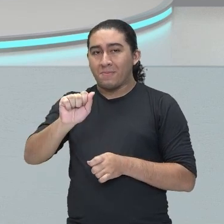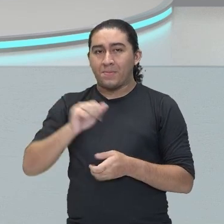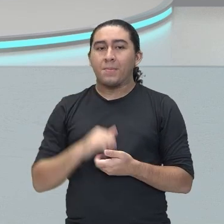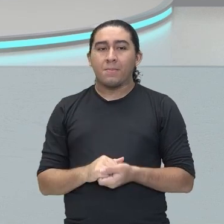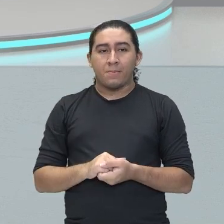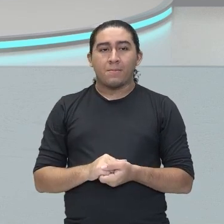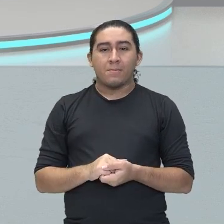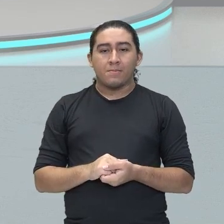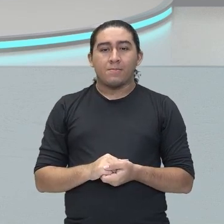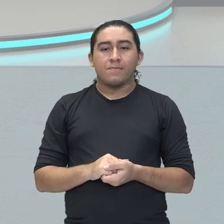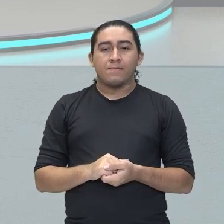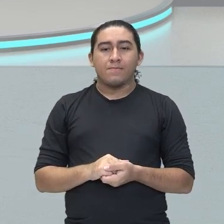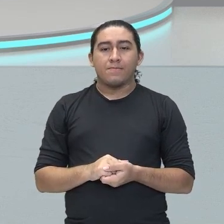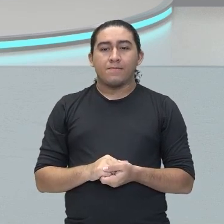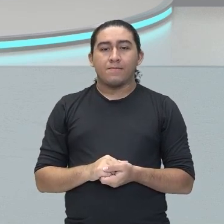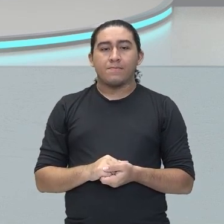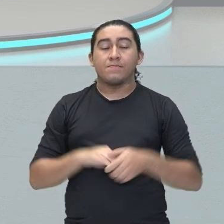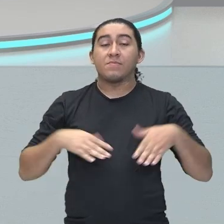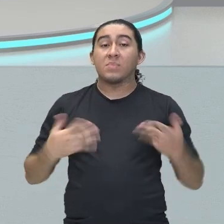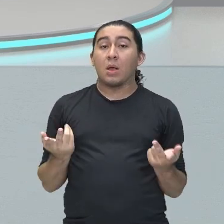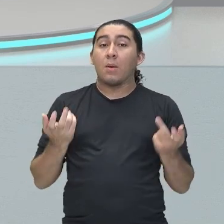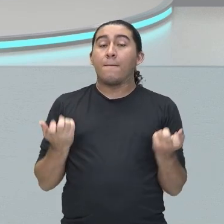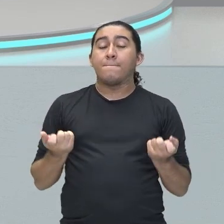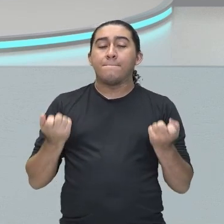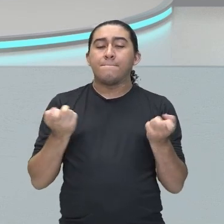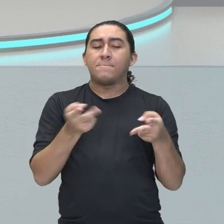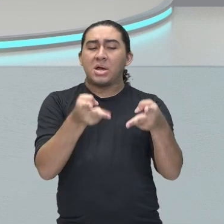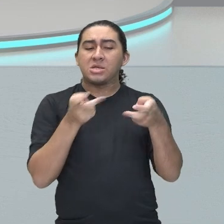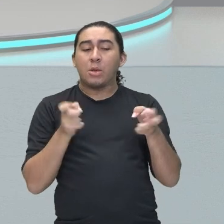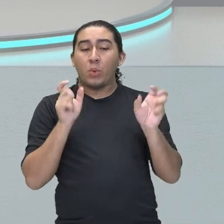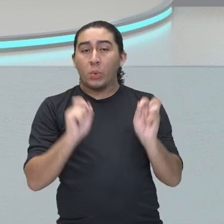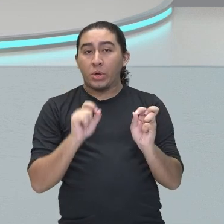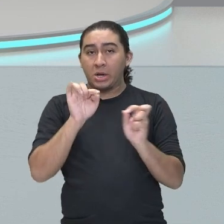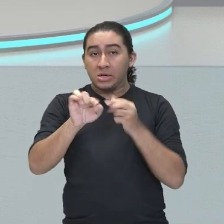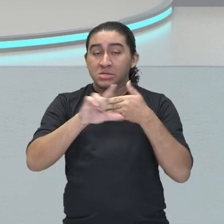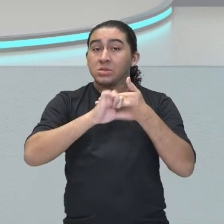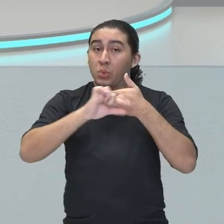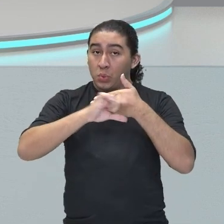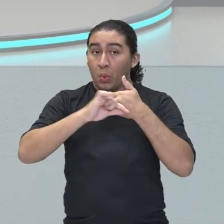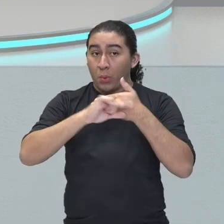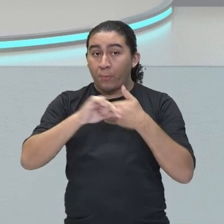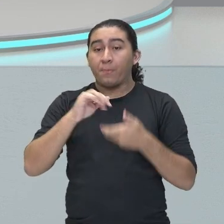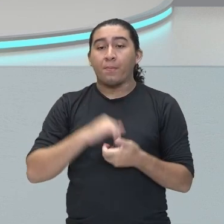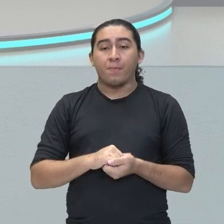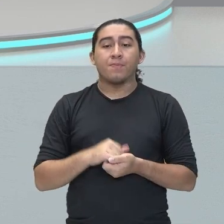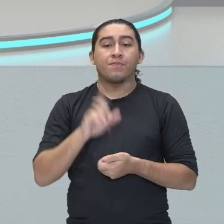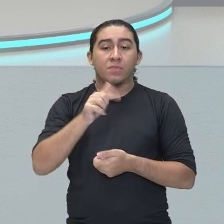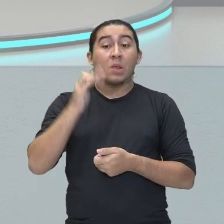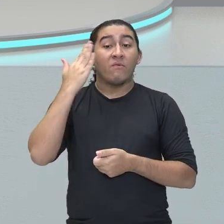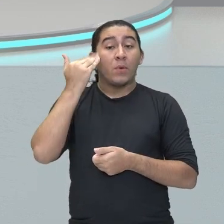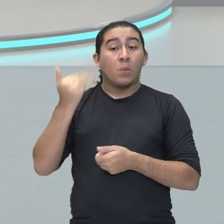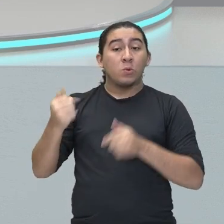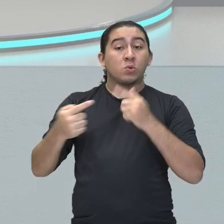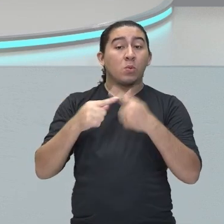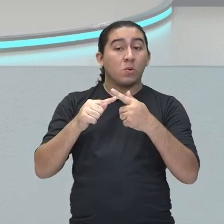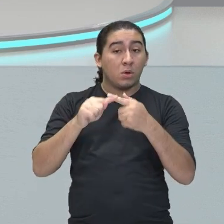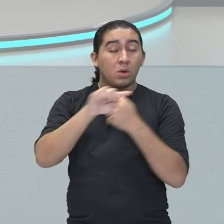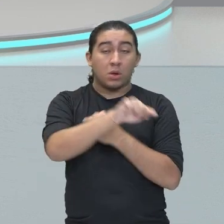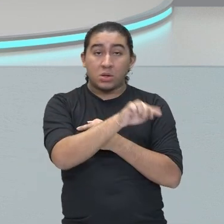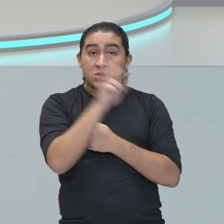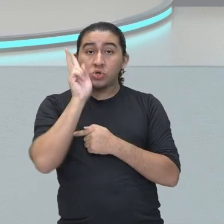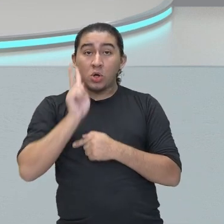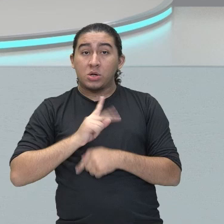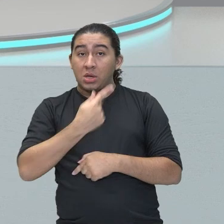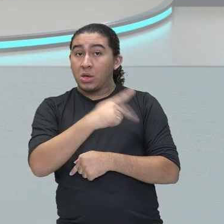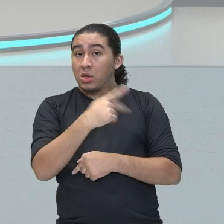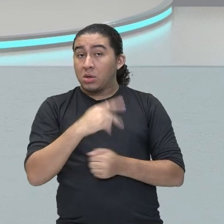Então, podemos perceber que Luís Vaz de Camões, ele ficou famoso por isso, porque